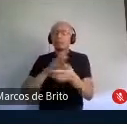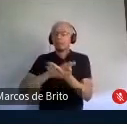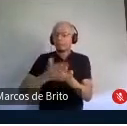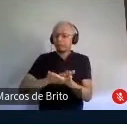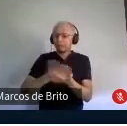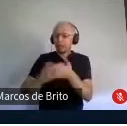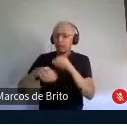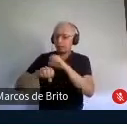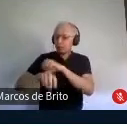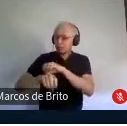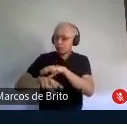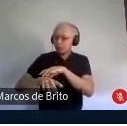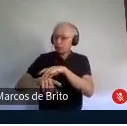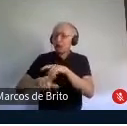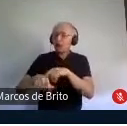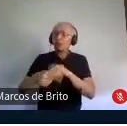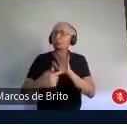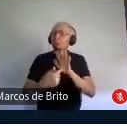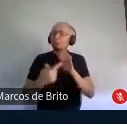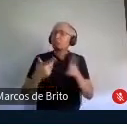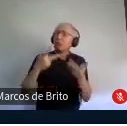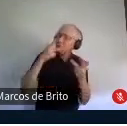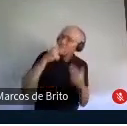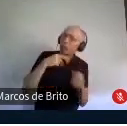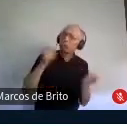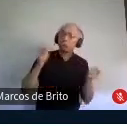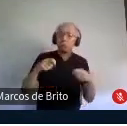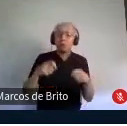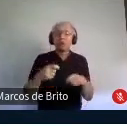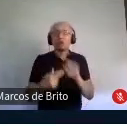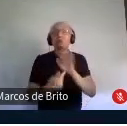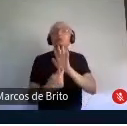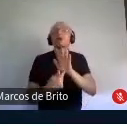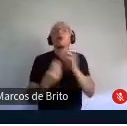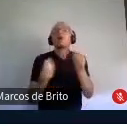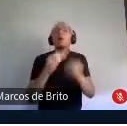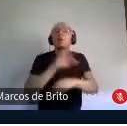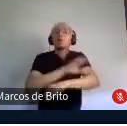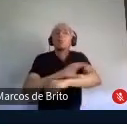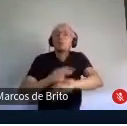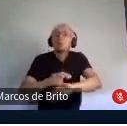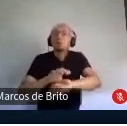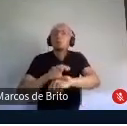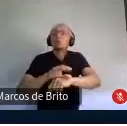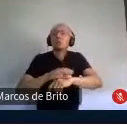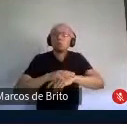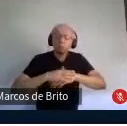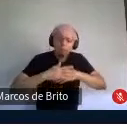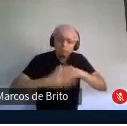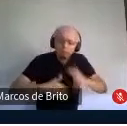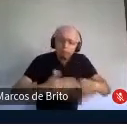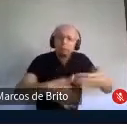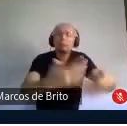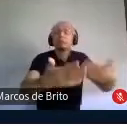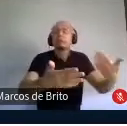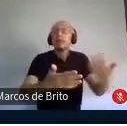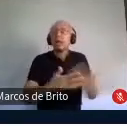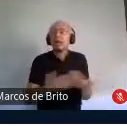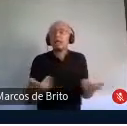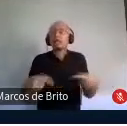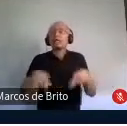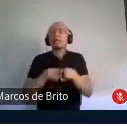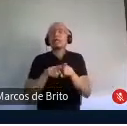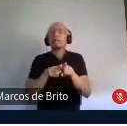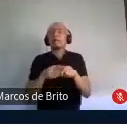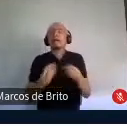pôde apresentar os cursos, descrever como acontecem os cursos de formação continuada e também mostrar a natureza